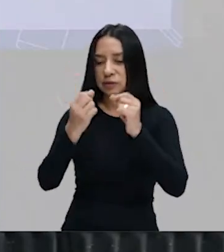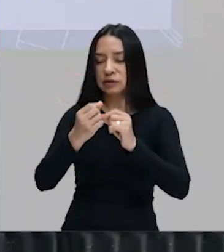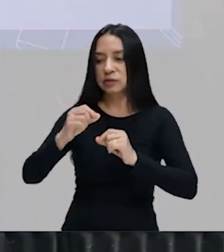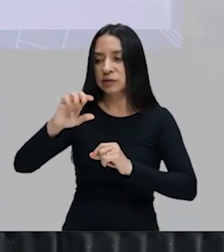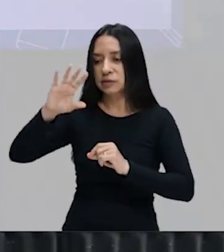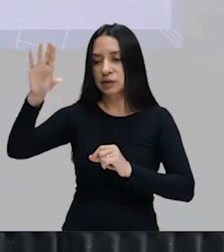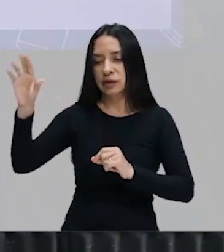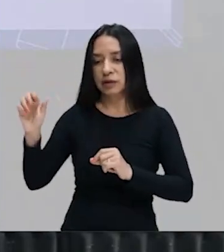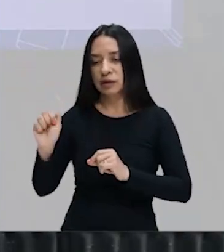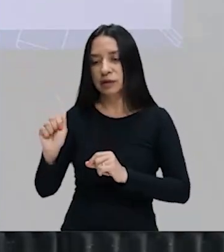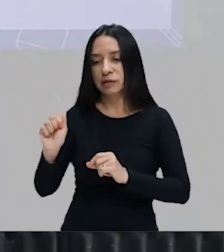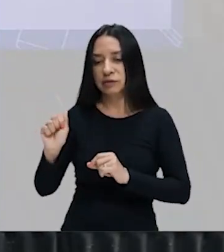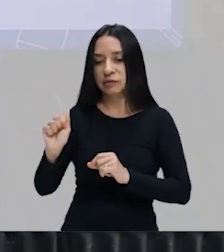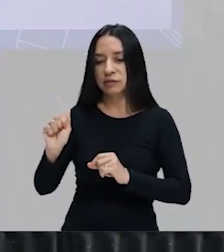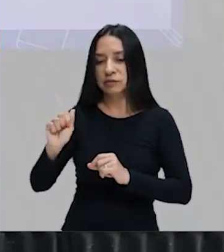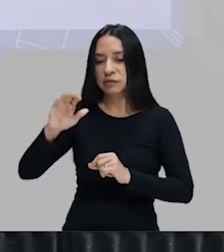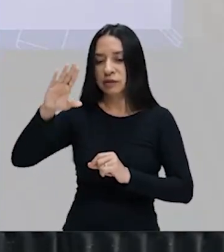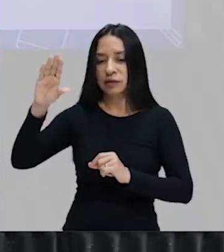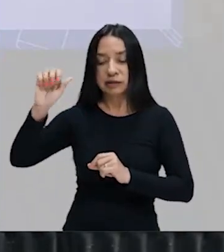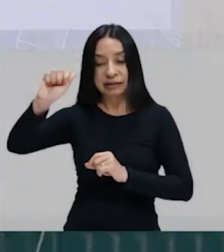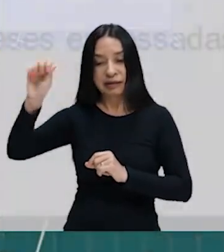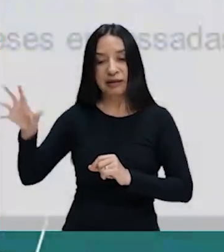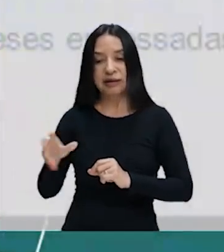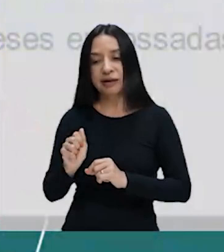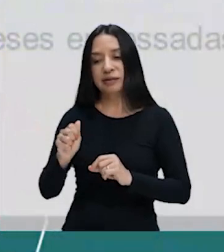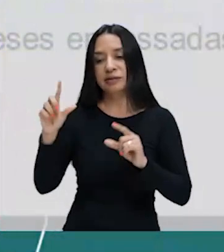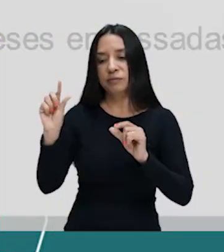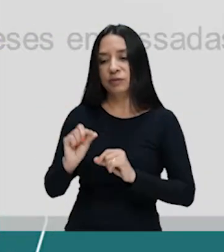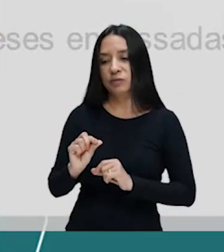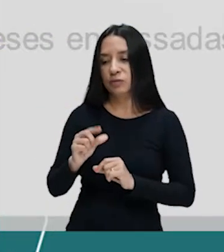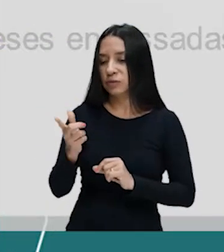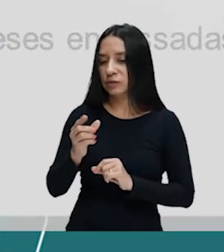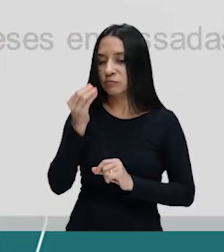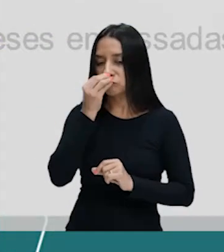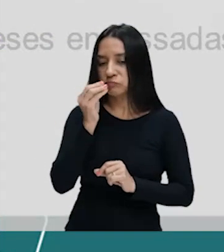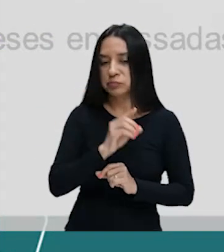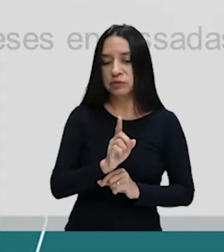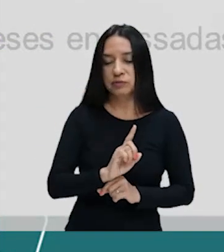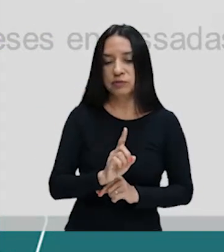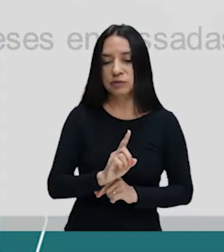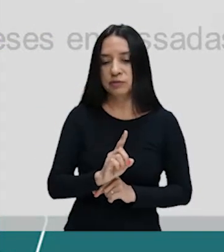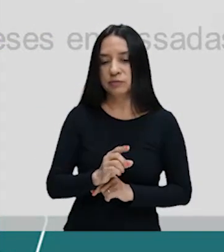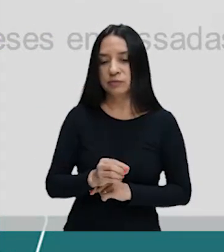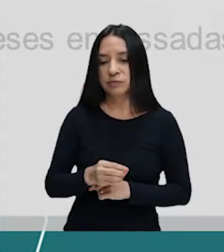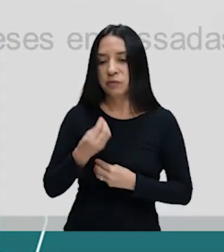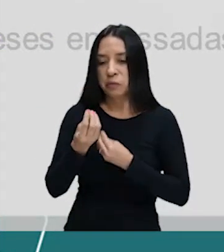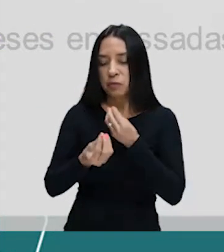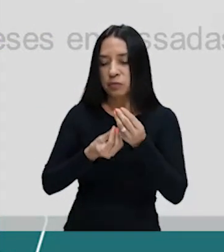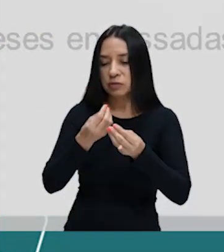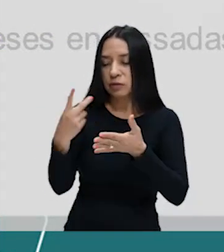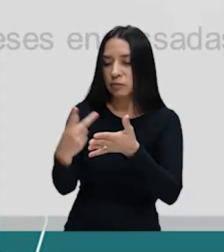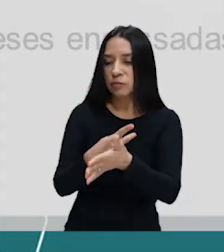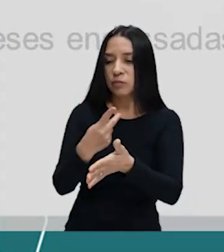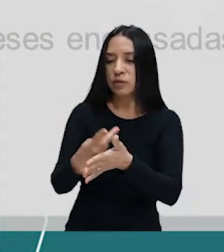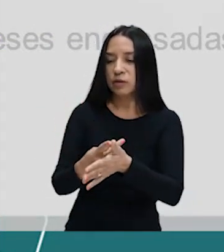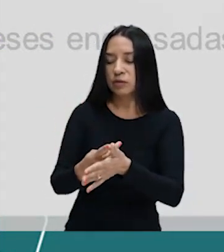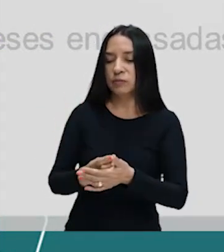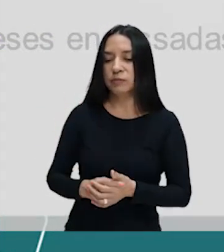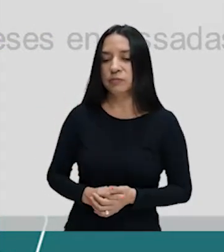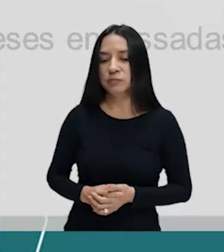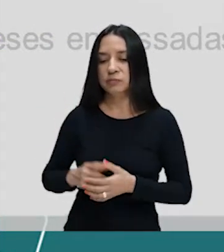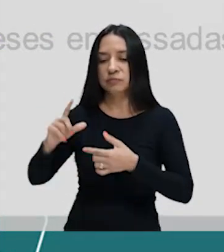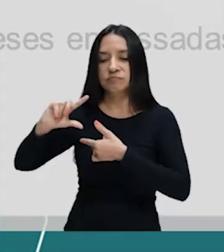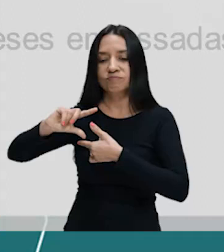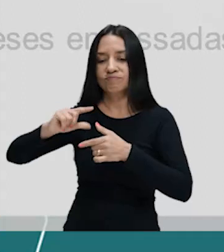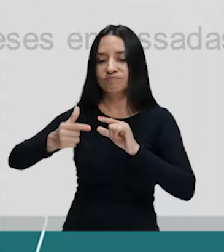não desprezava, tá? Estabelece isso aí como um erro, né, clássico. Letra E,